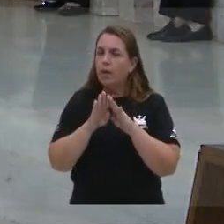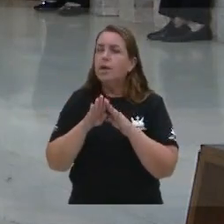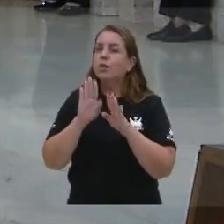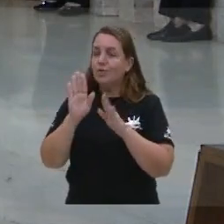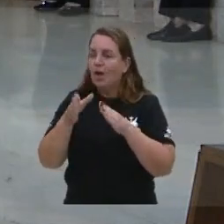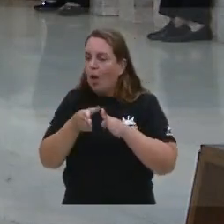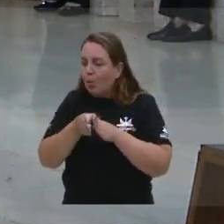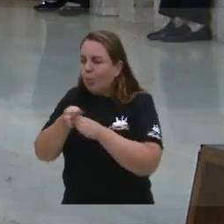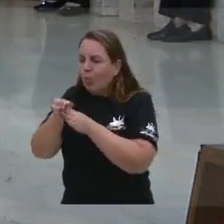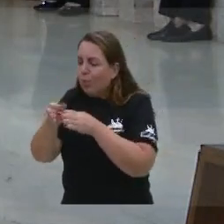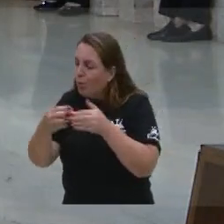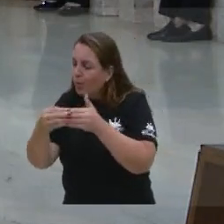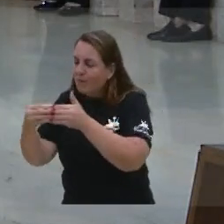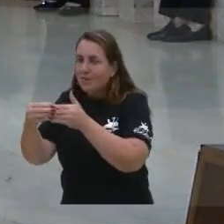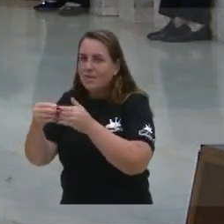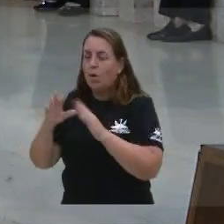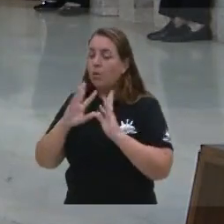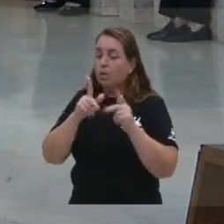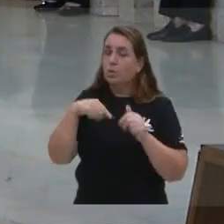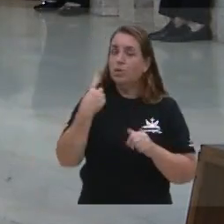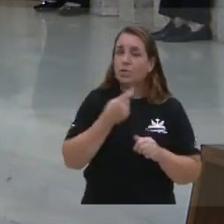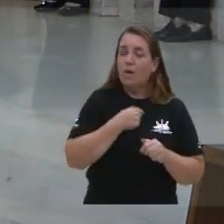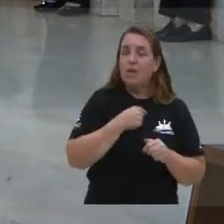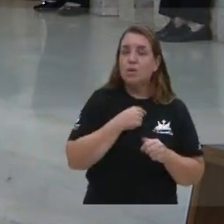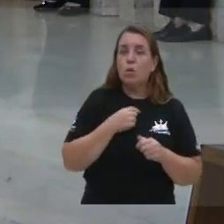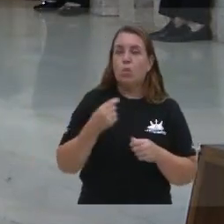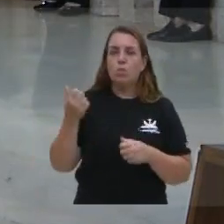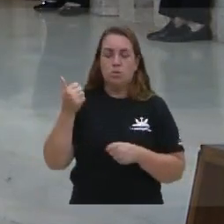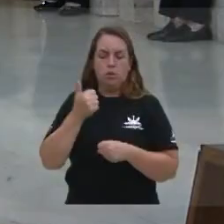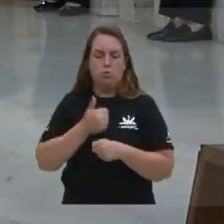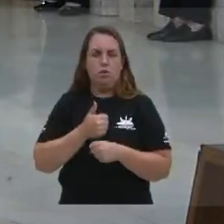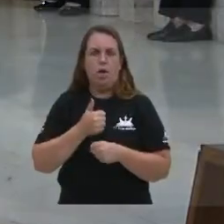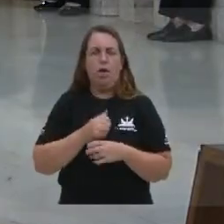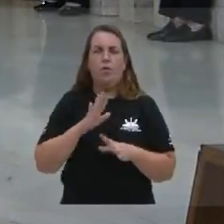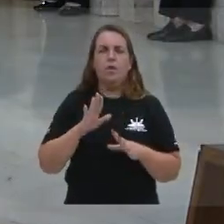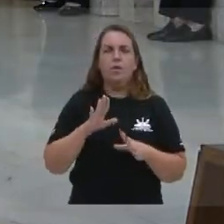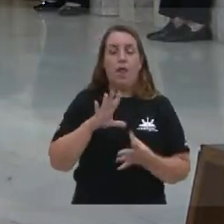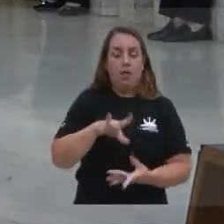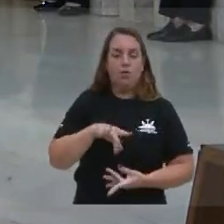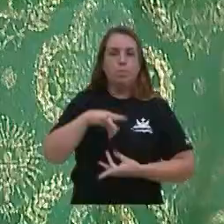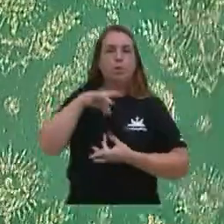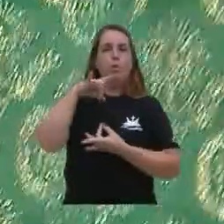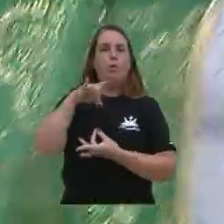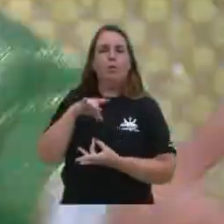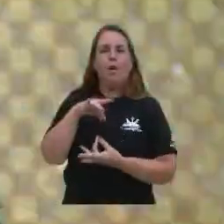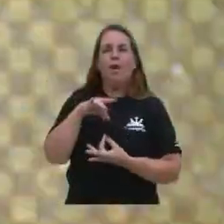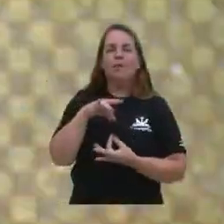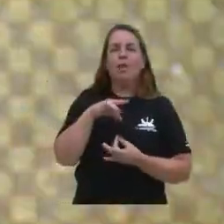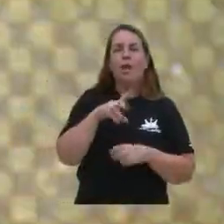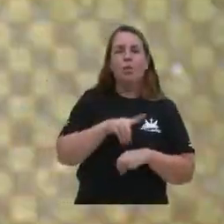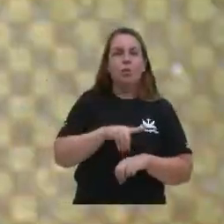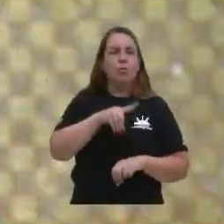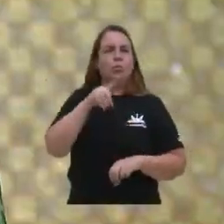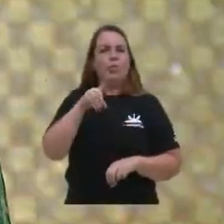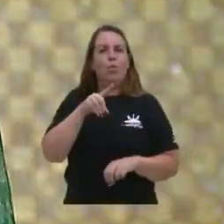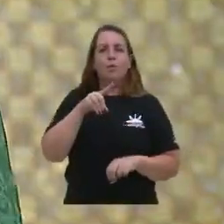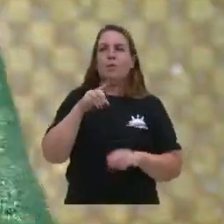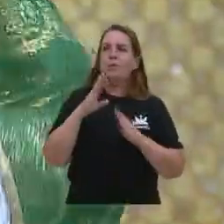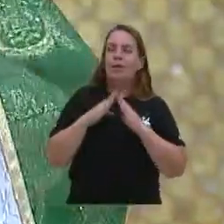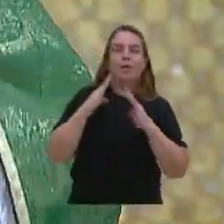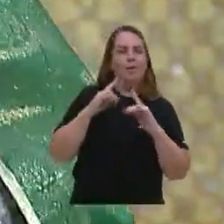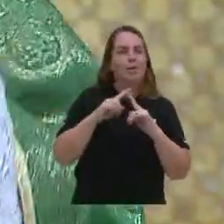nós. Como os mestres de espiritualidade. Como os doutores da